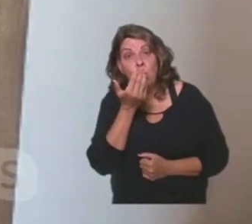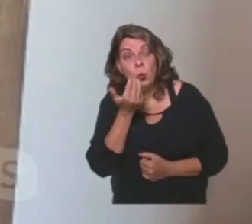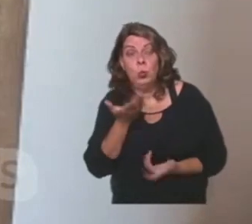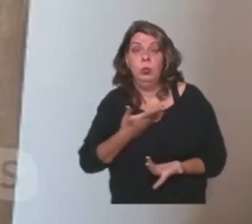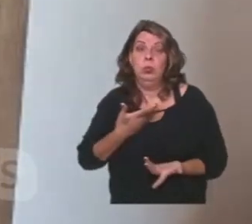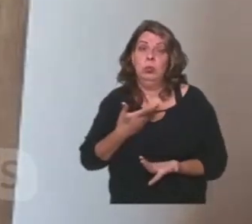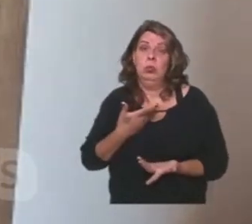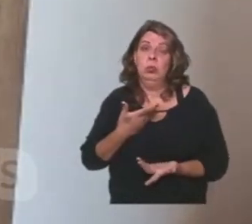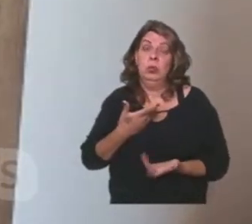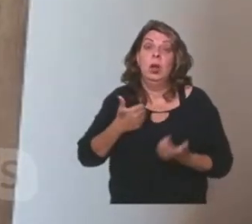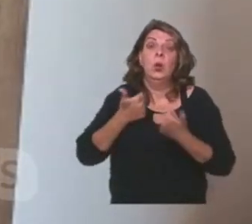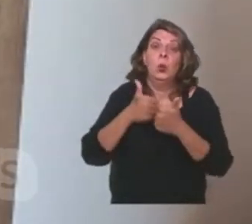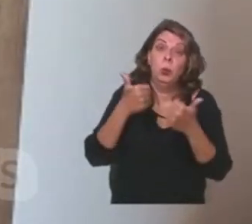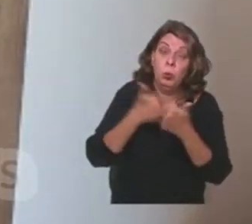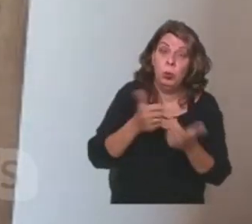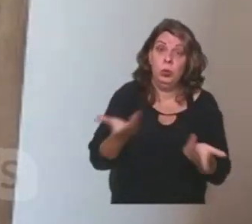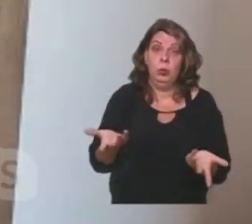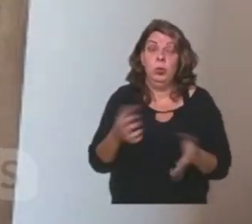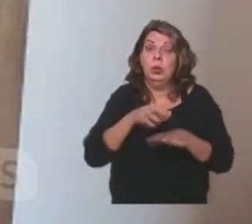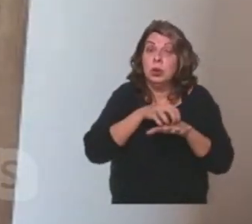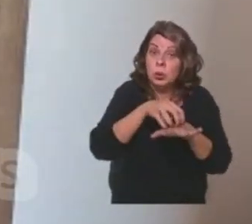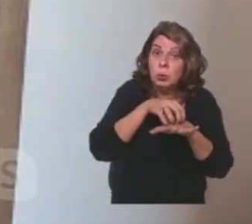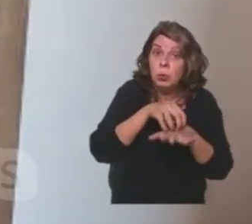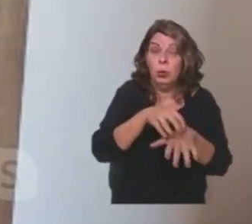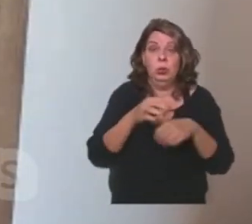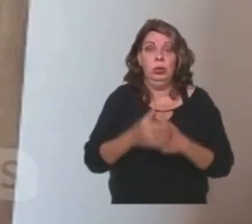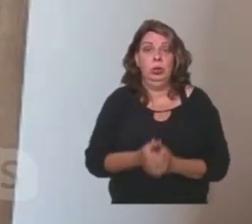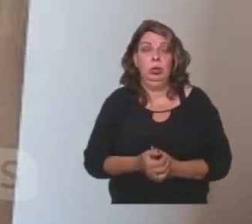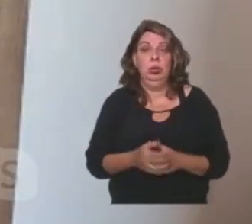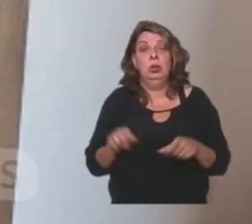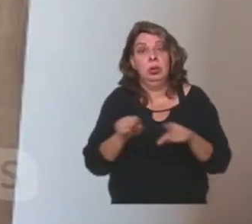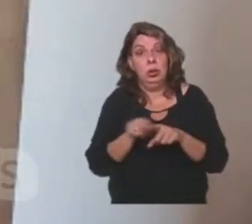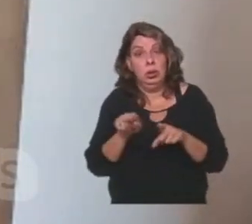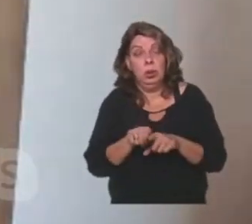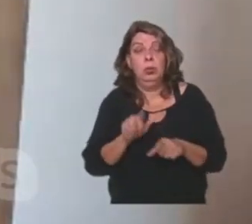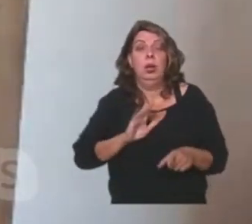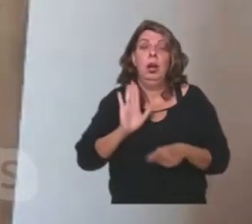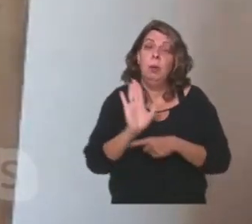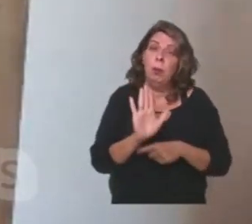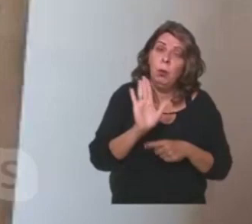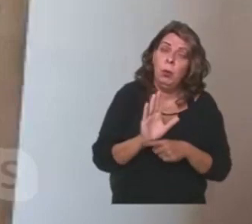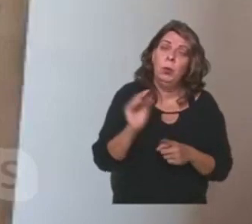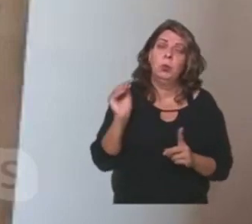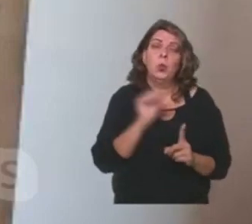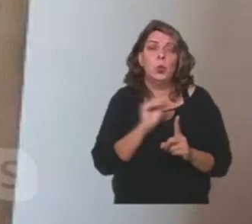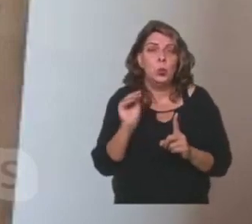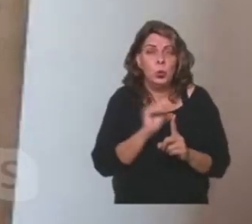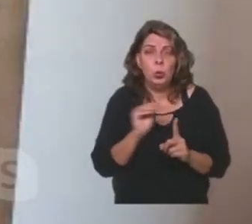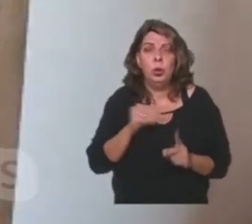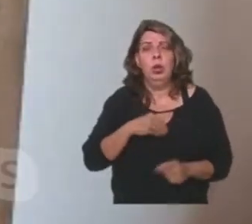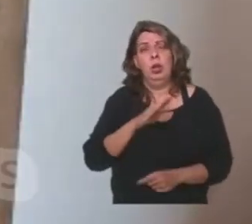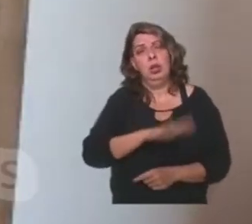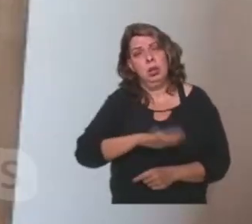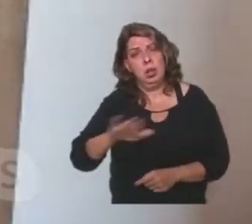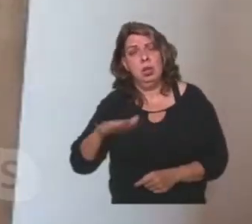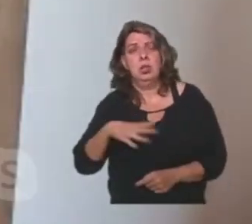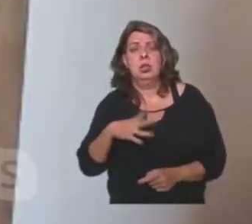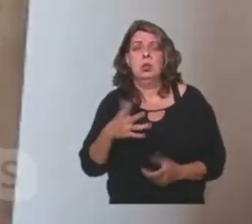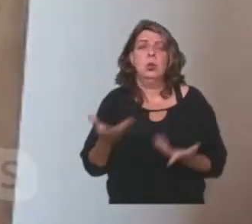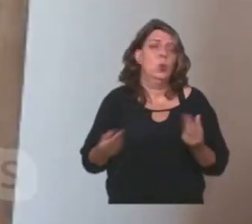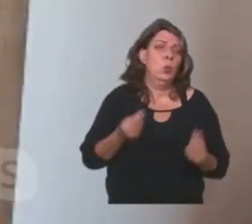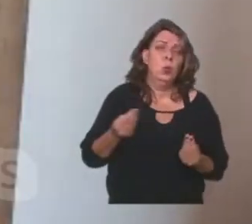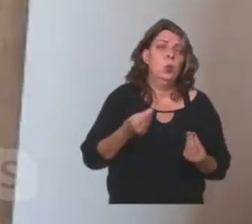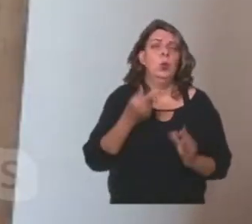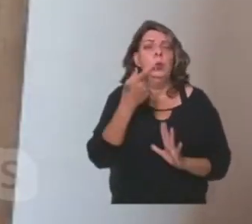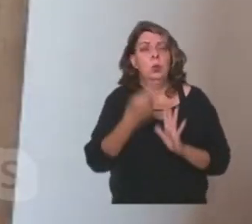a transporte, a própria acolhimento humanizado que o GAC faz junto à criança, é, com os